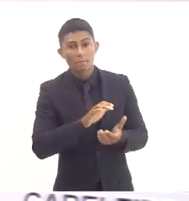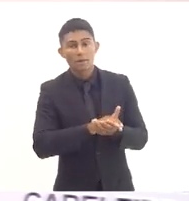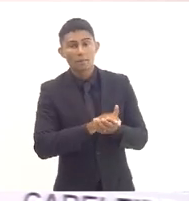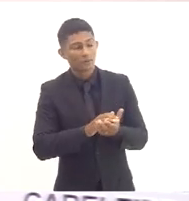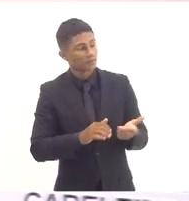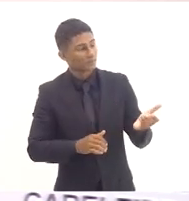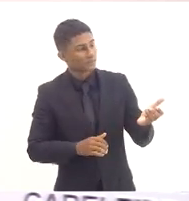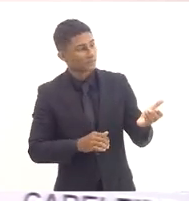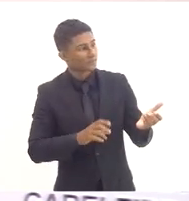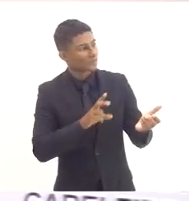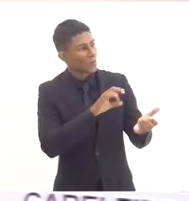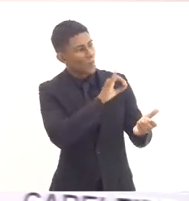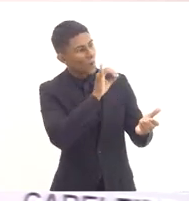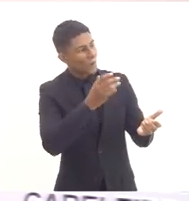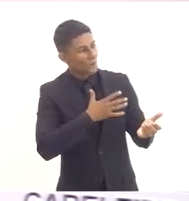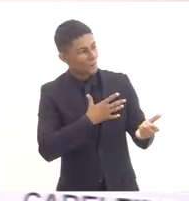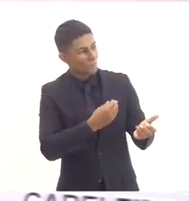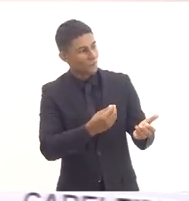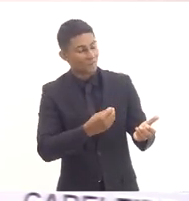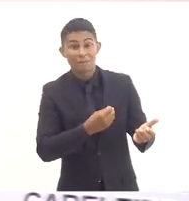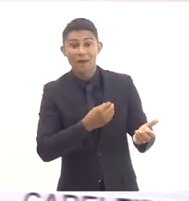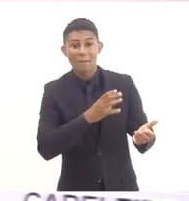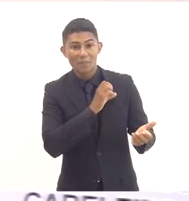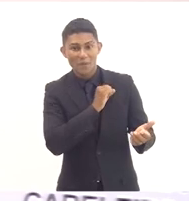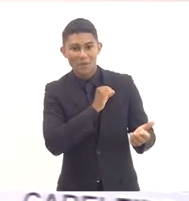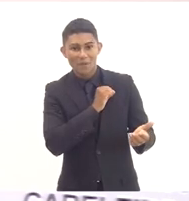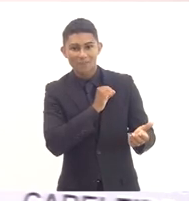oi meu amor tá